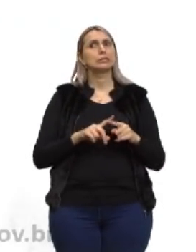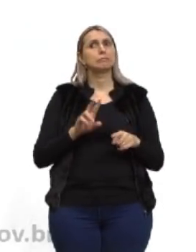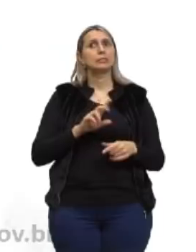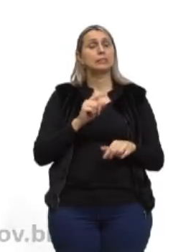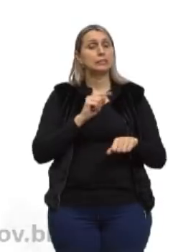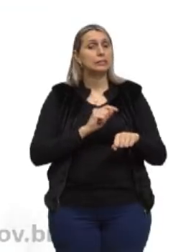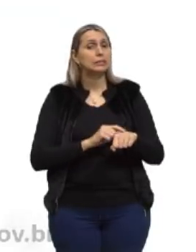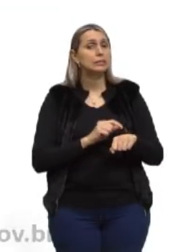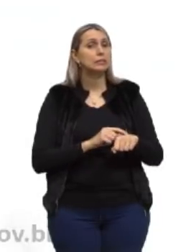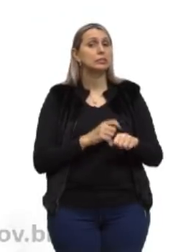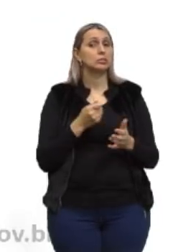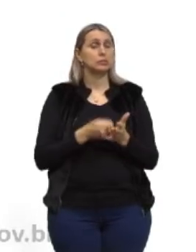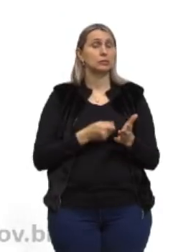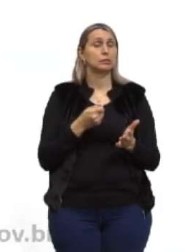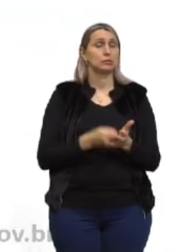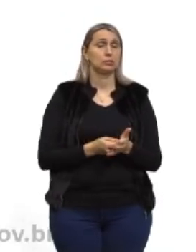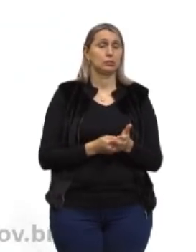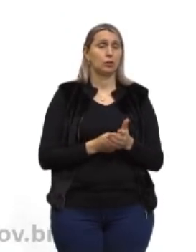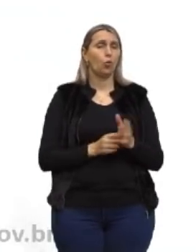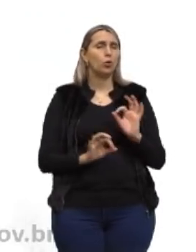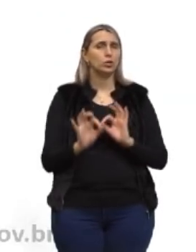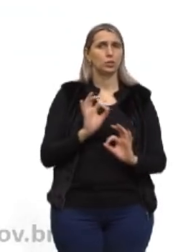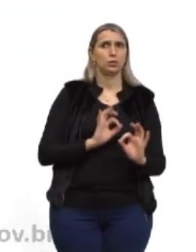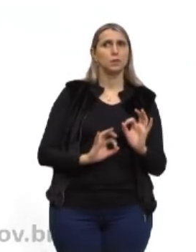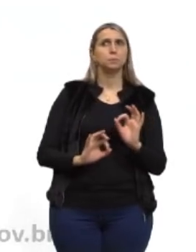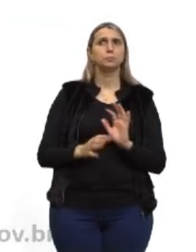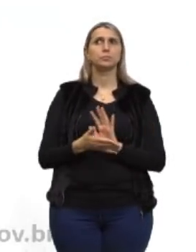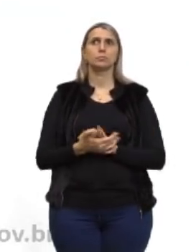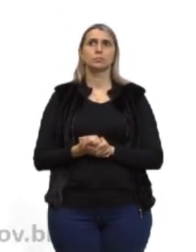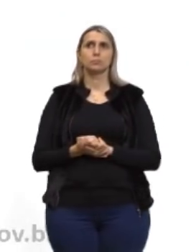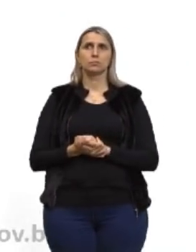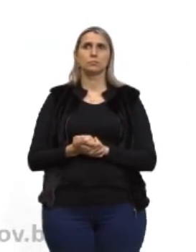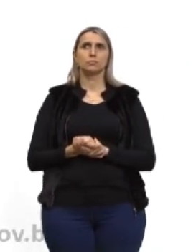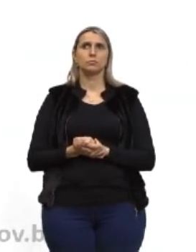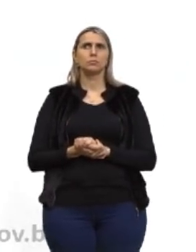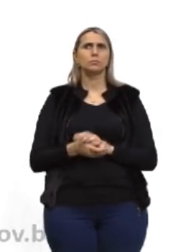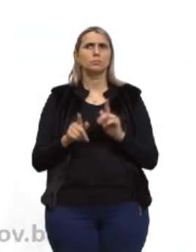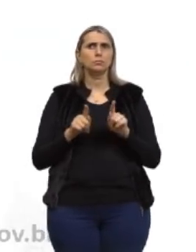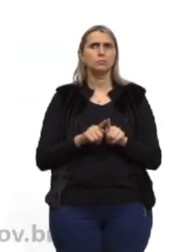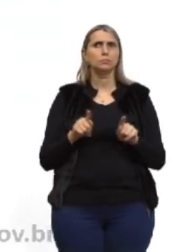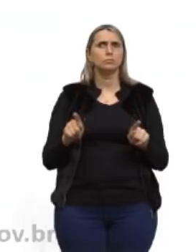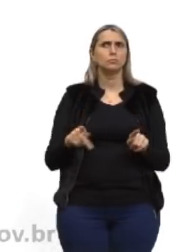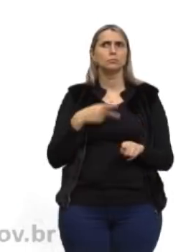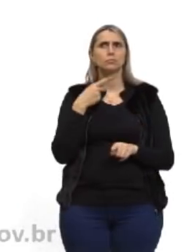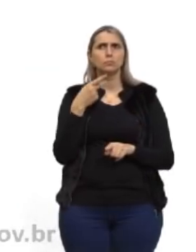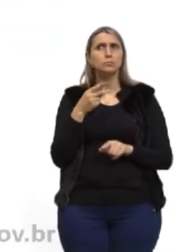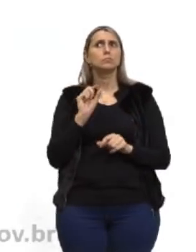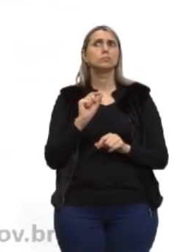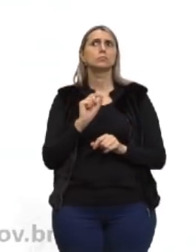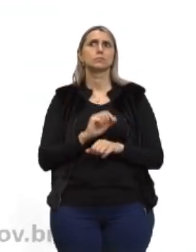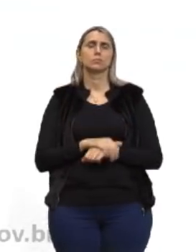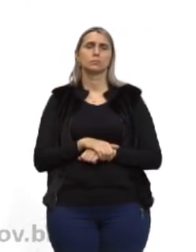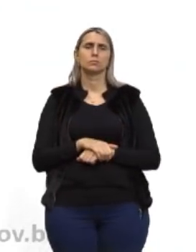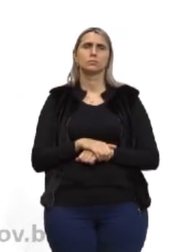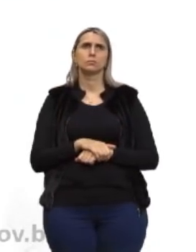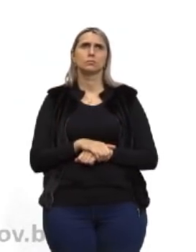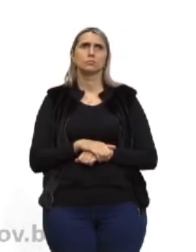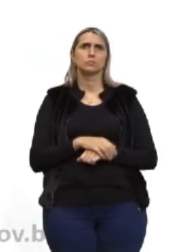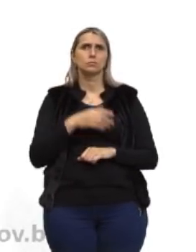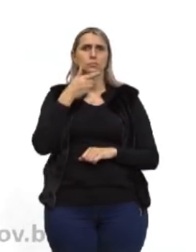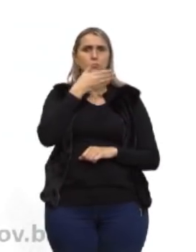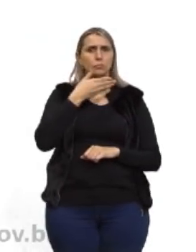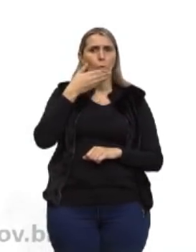depois não vai dar tempo da gente tentar montar ele tá mas ele diz o seguinte que a